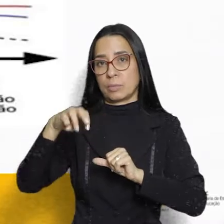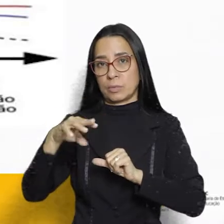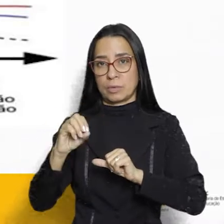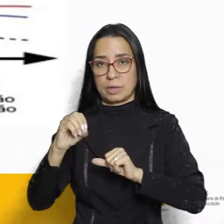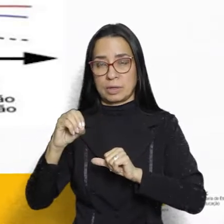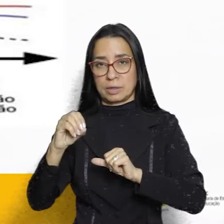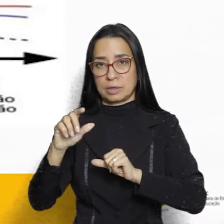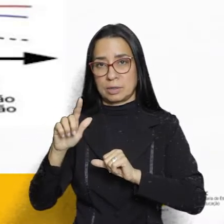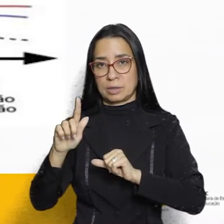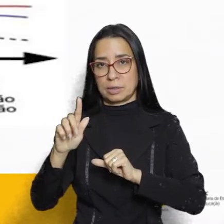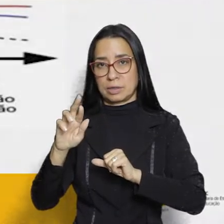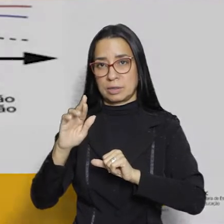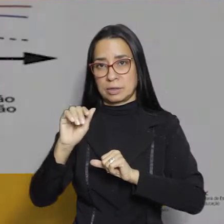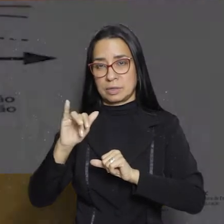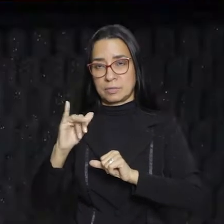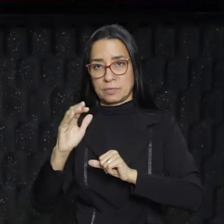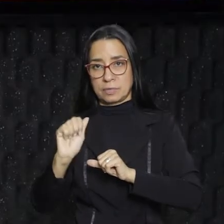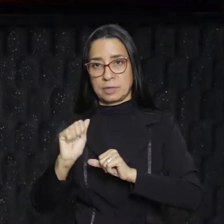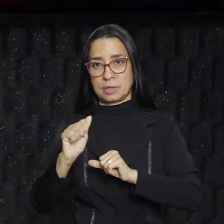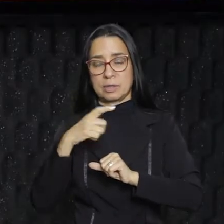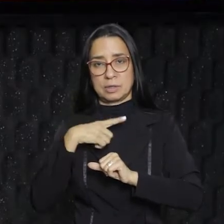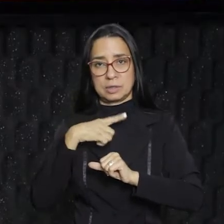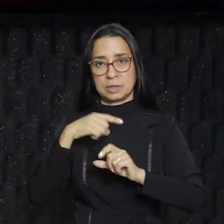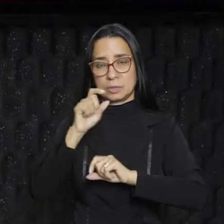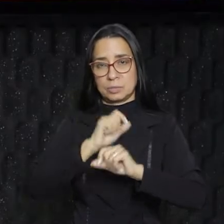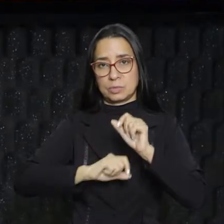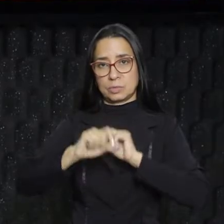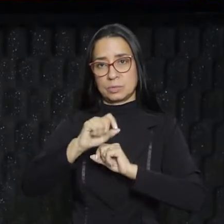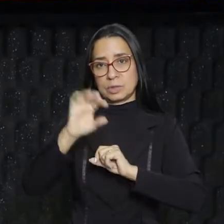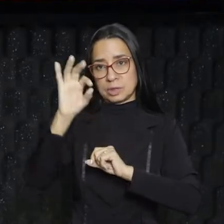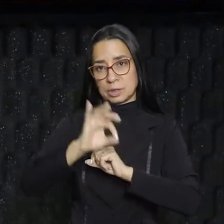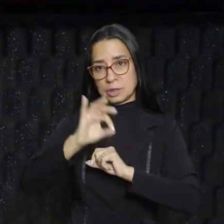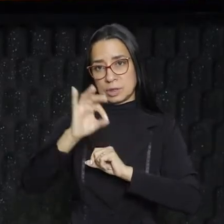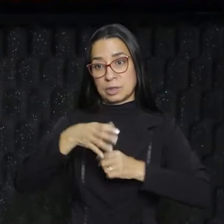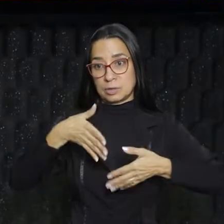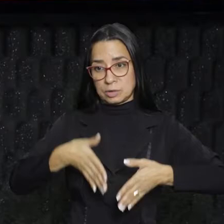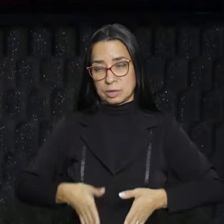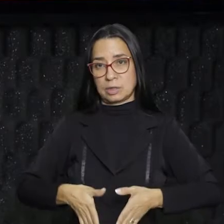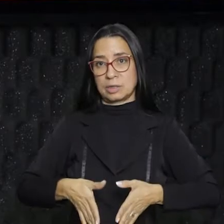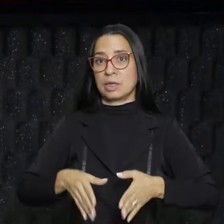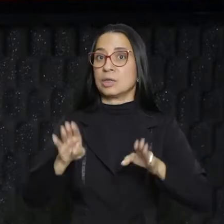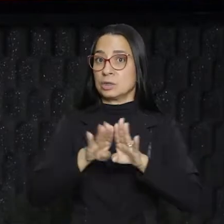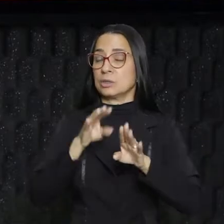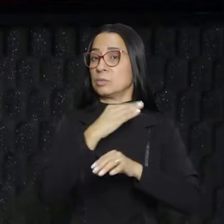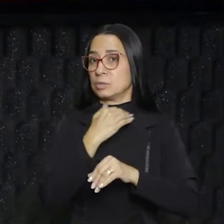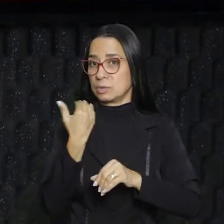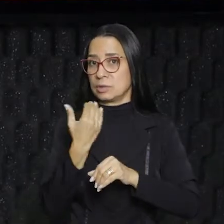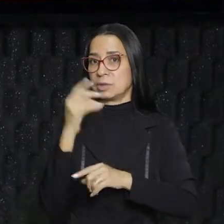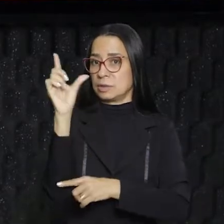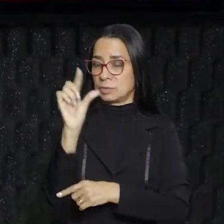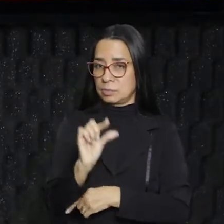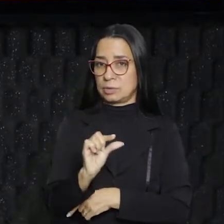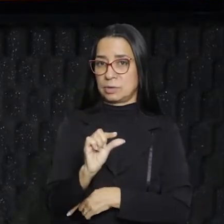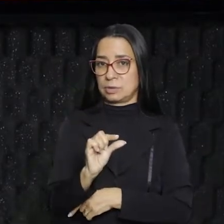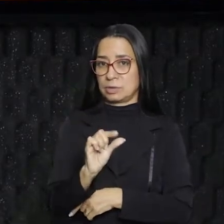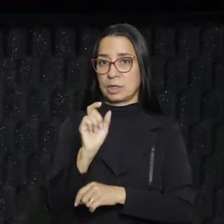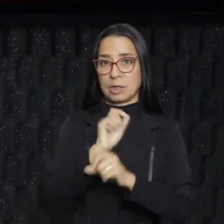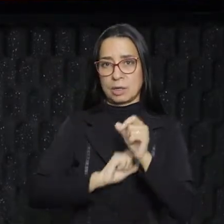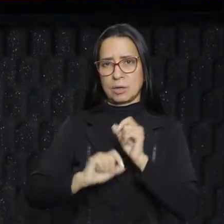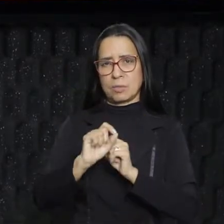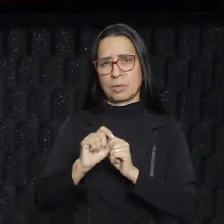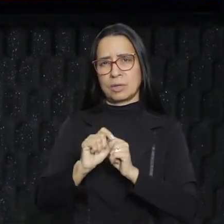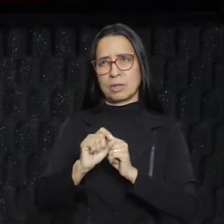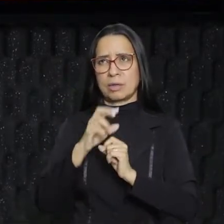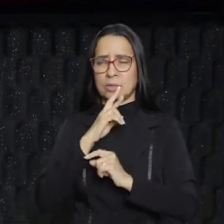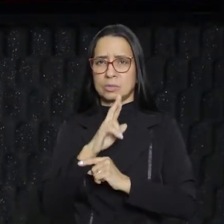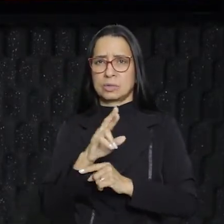taxas de natalidade muito baixas e a taxa de mortalidade muito baixa. Isso é fruto principalmente de quê? De uma maior preocupação